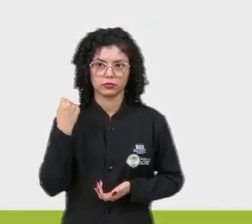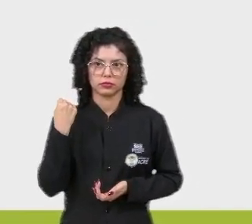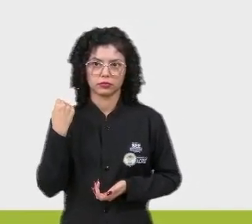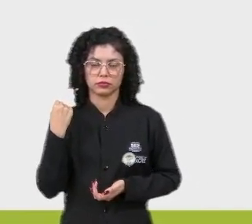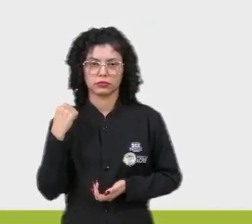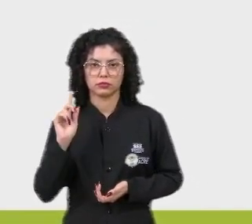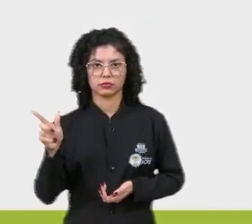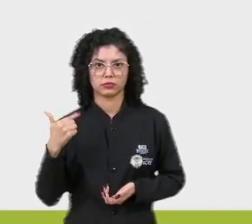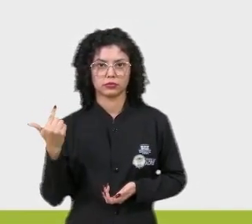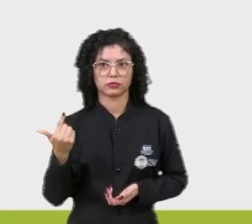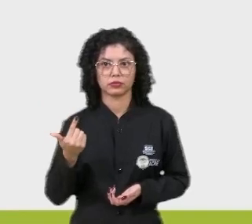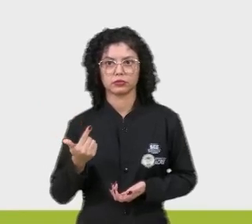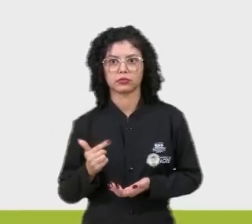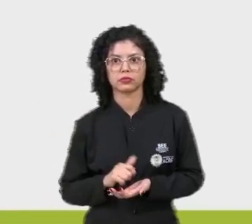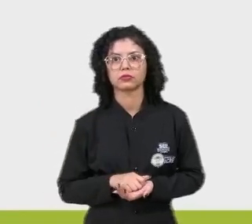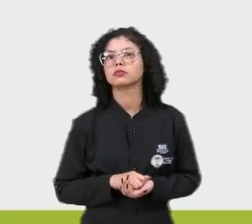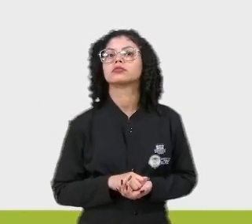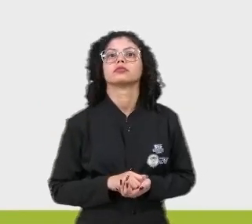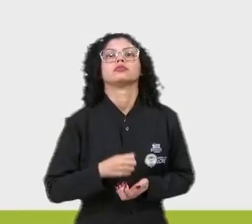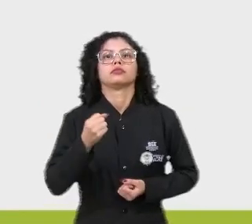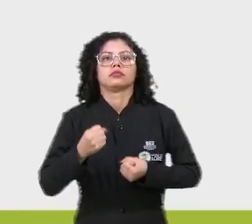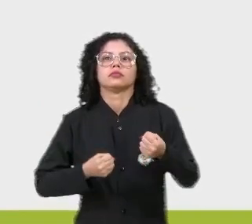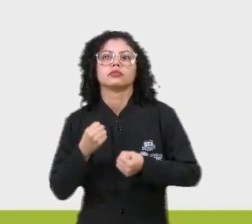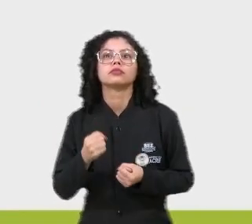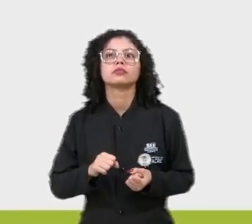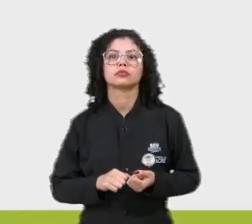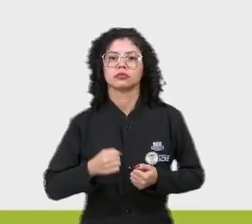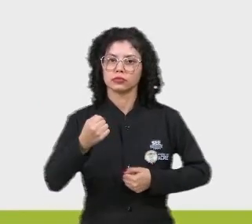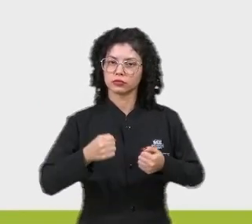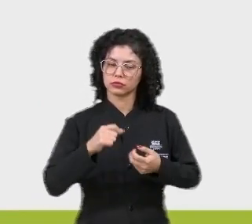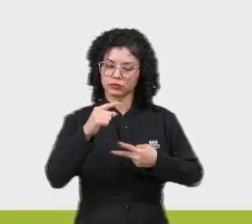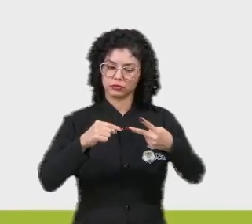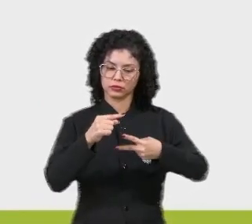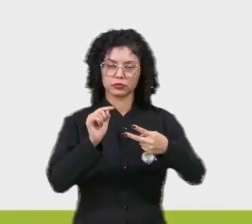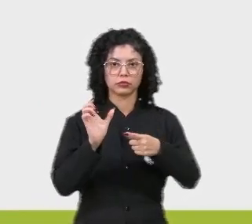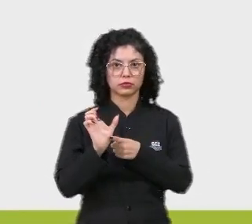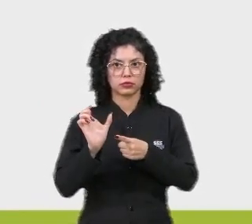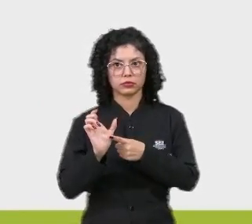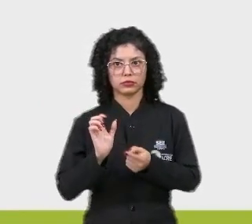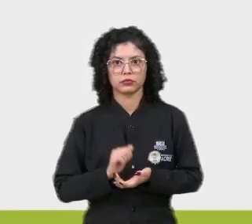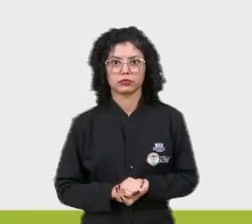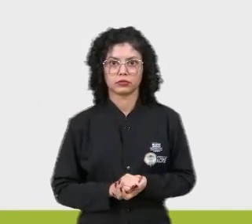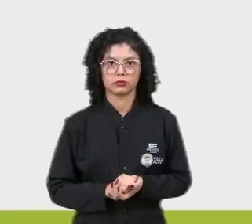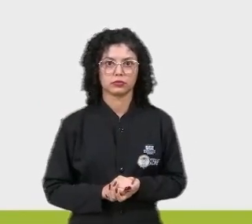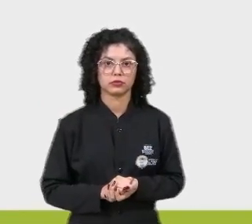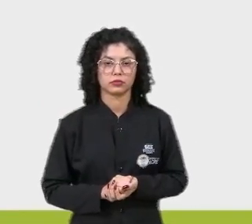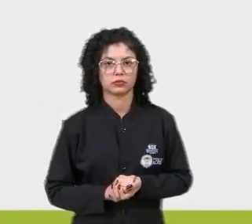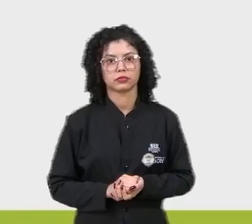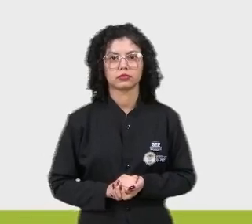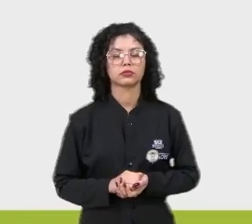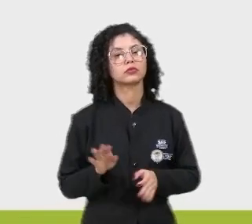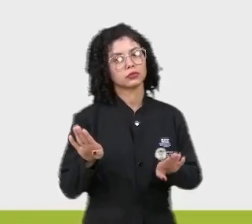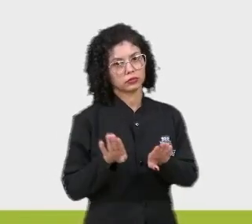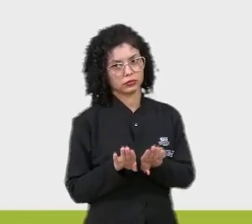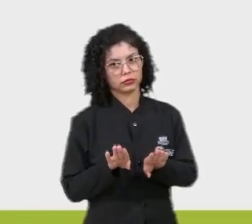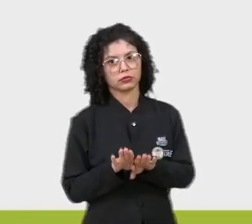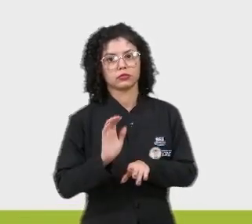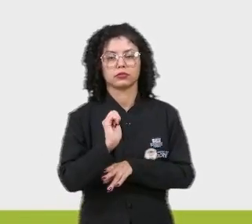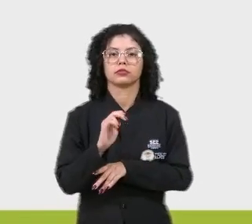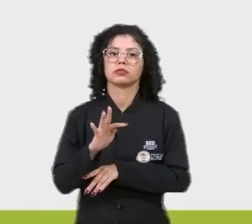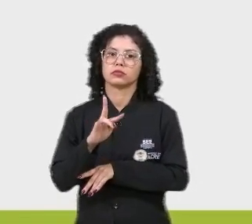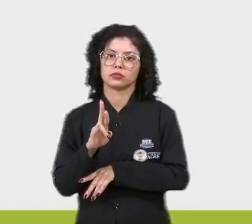citar outros exemplos como carro automóvel né ao invés de eu falar sobre citar carro posso colocar